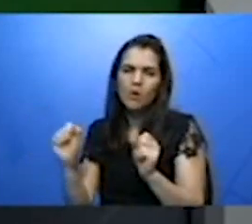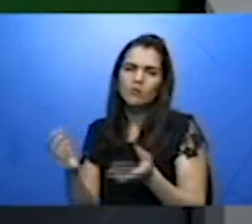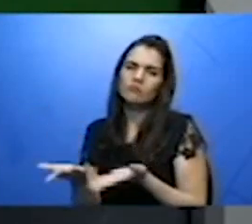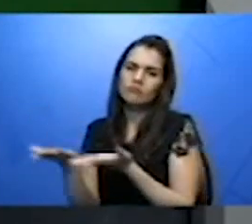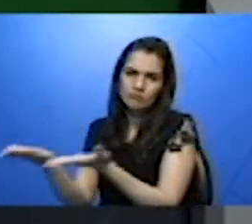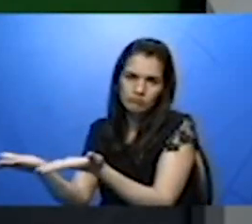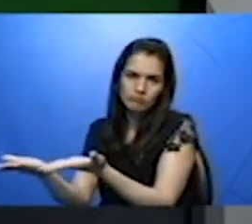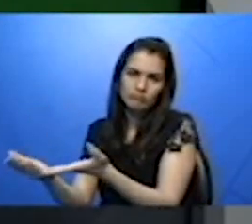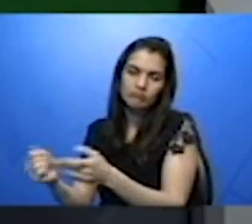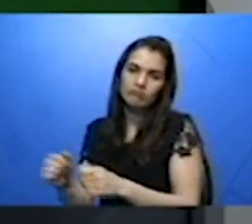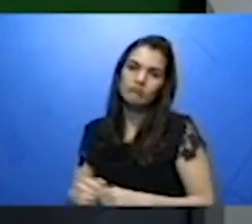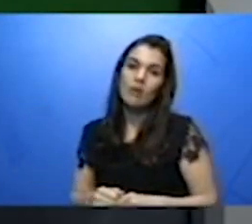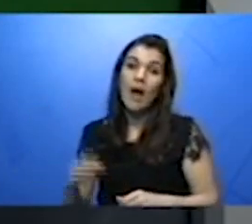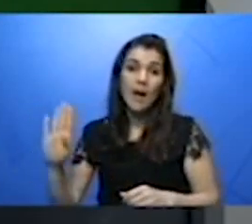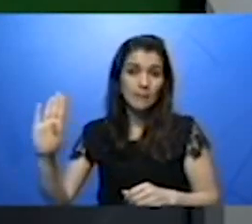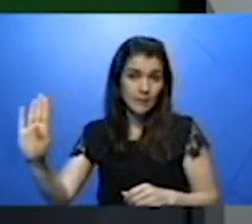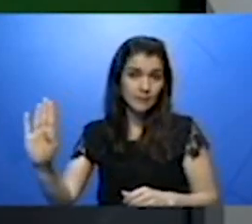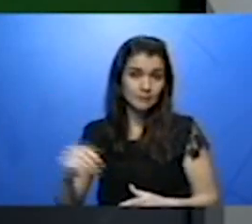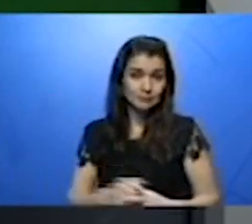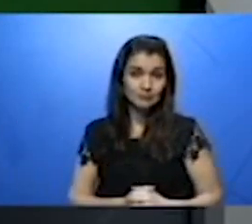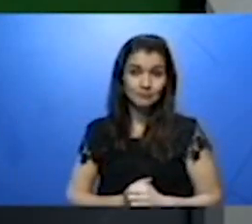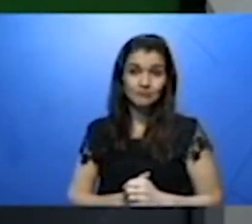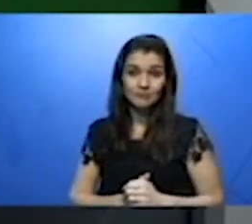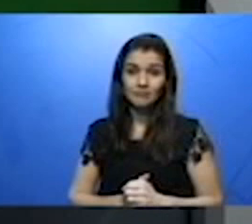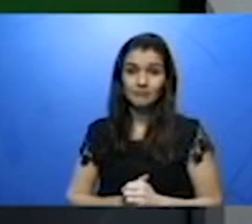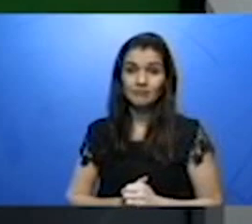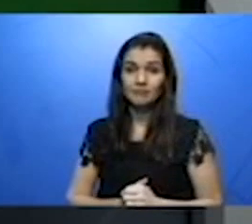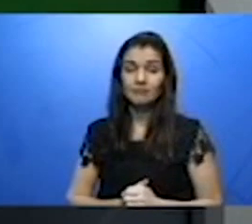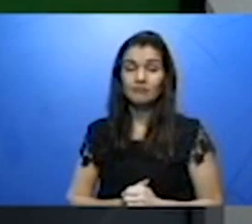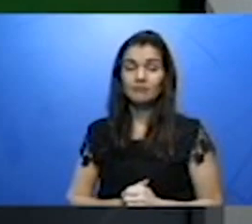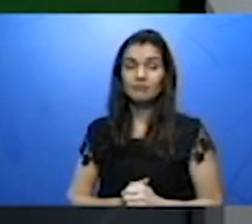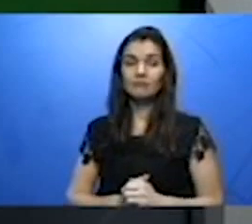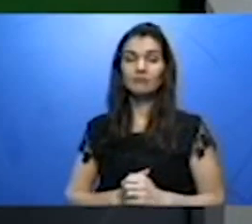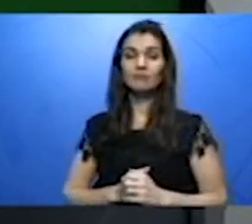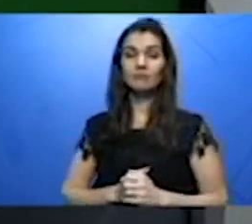usar a balança de para pesar os dois perto